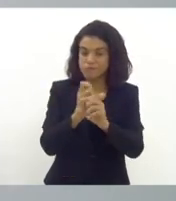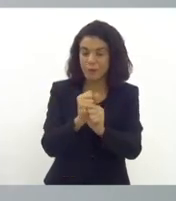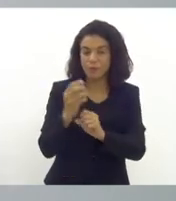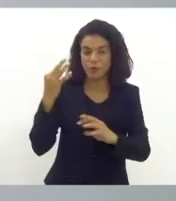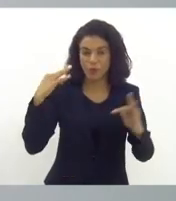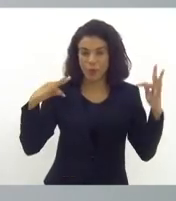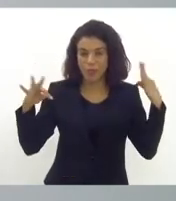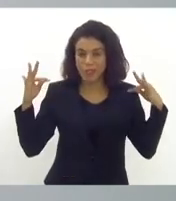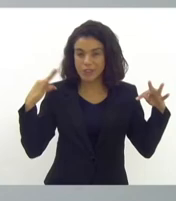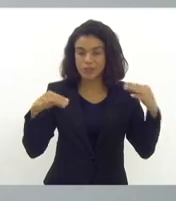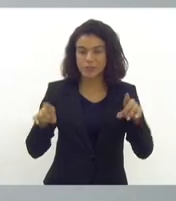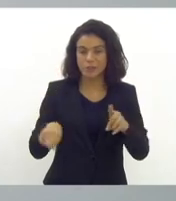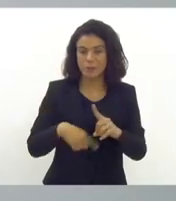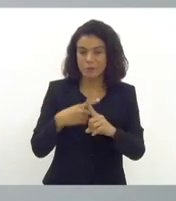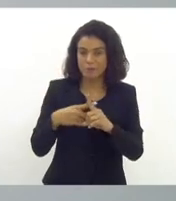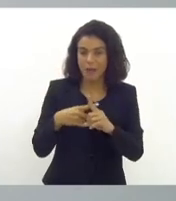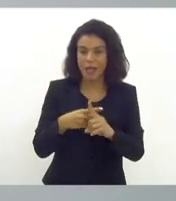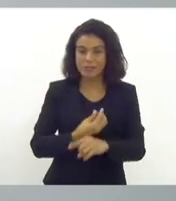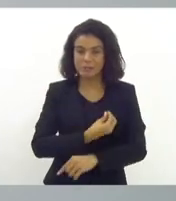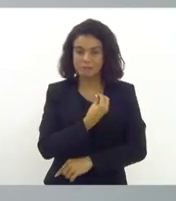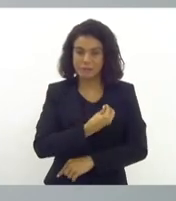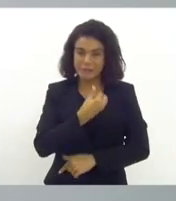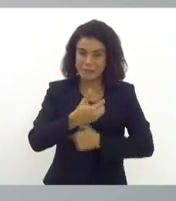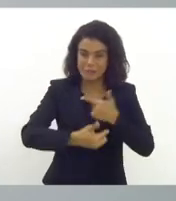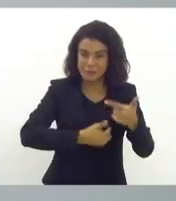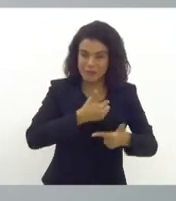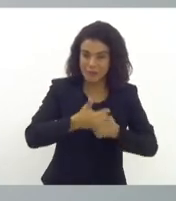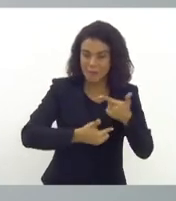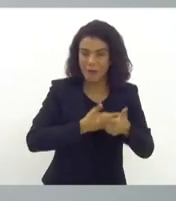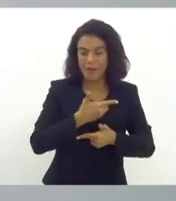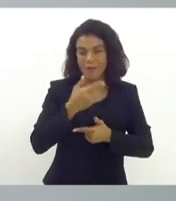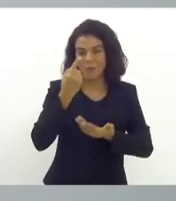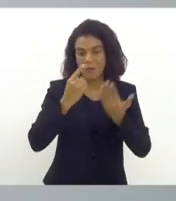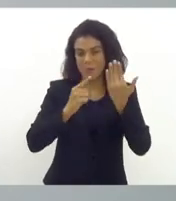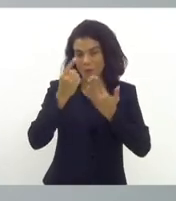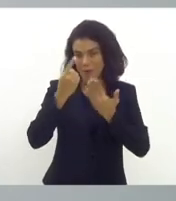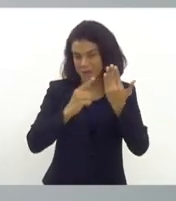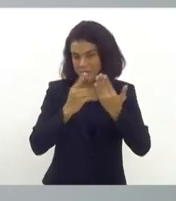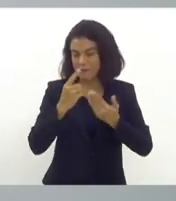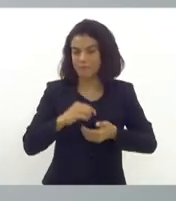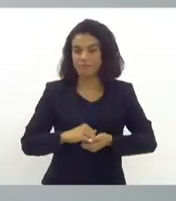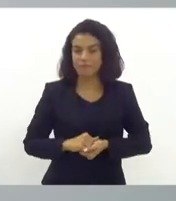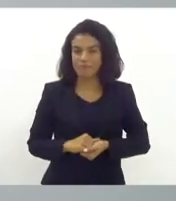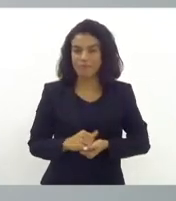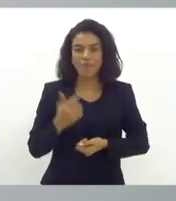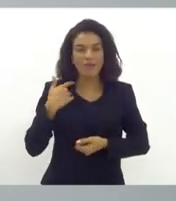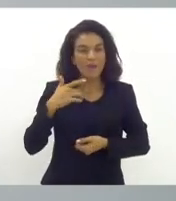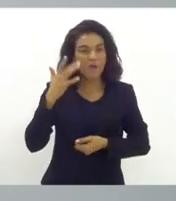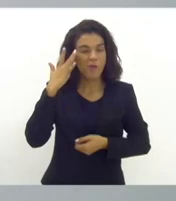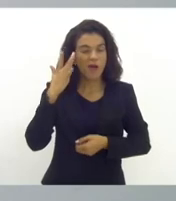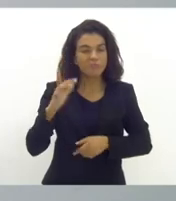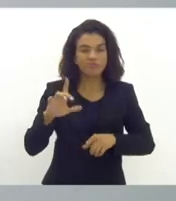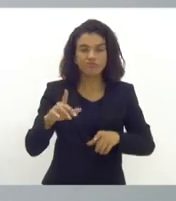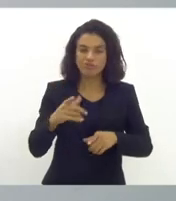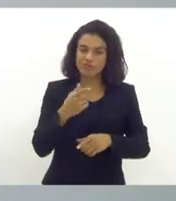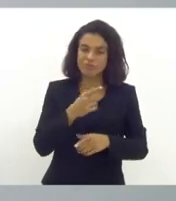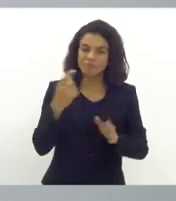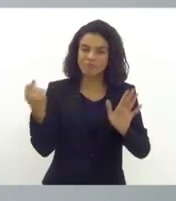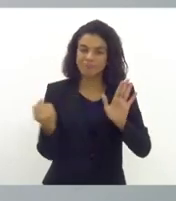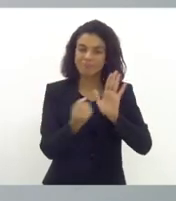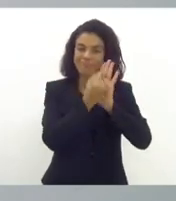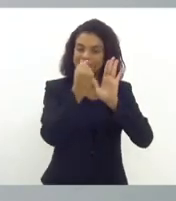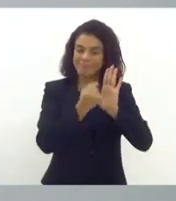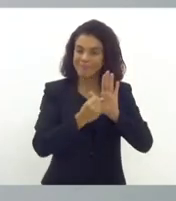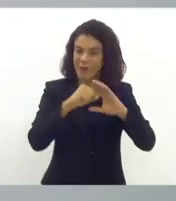turistas de participantes dos do carnaval realmente de rua acho que a cara é do Turismo